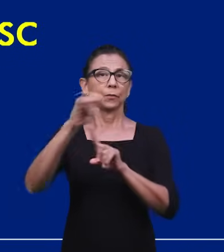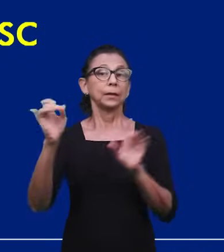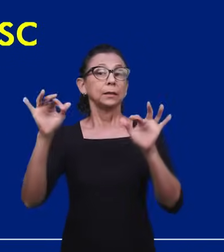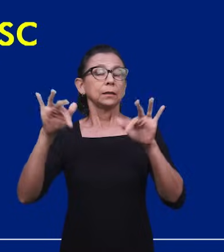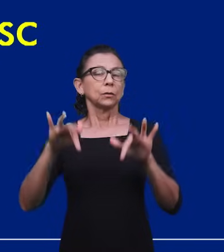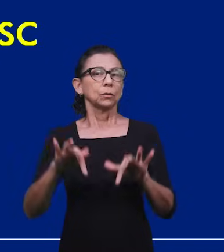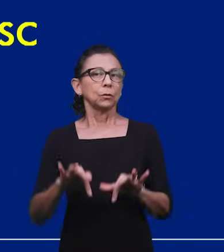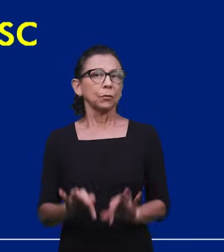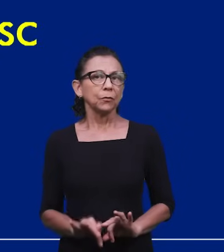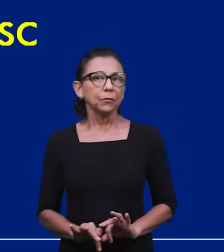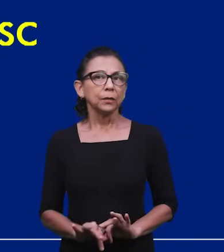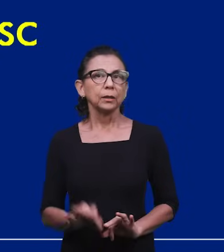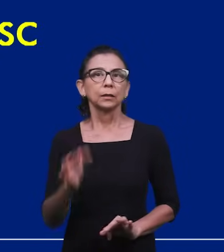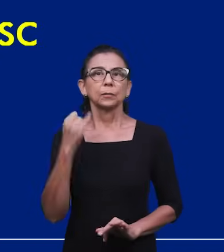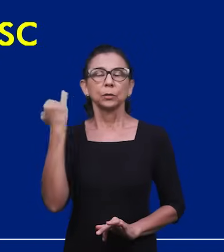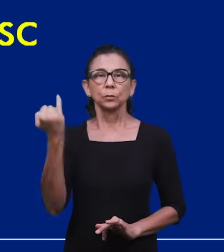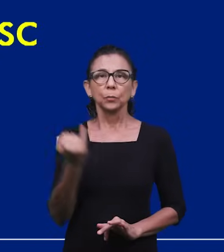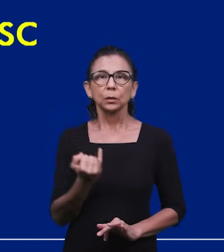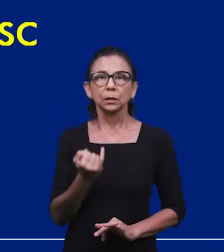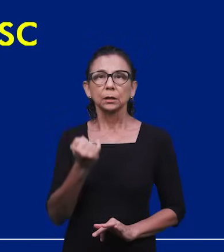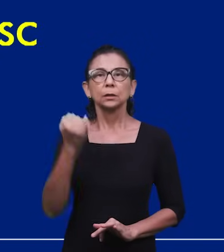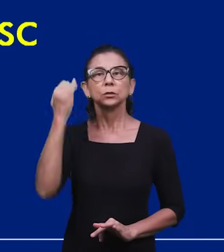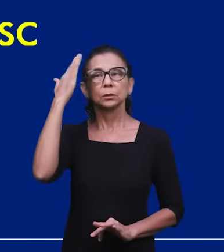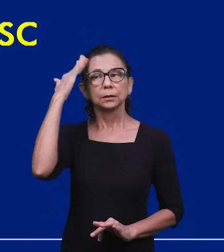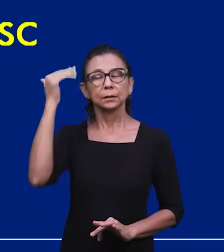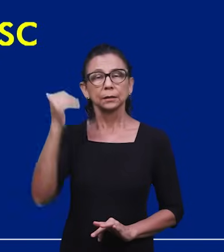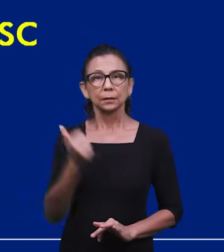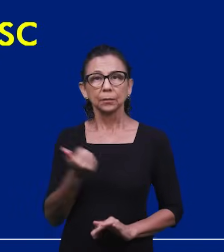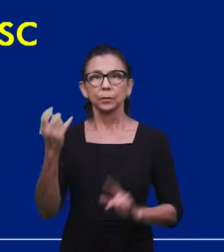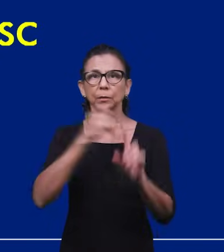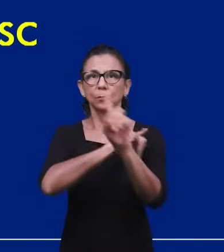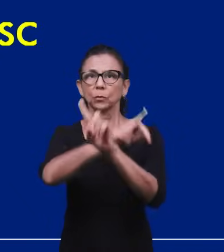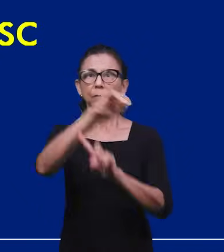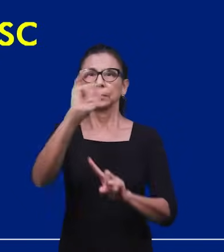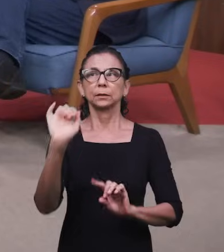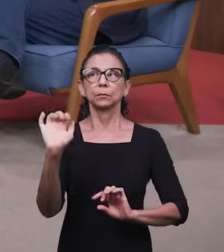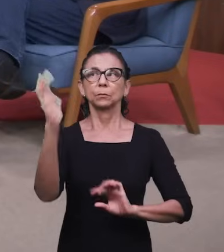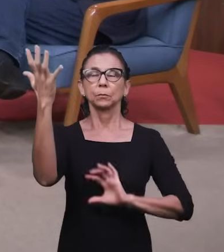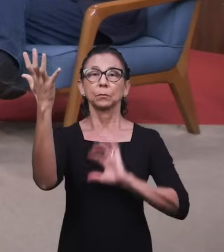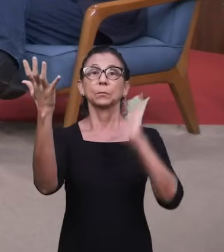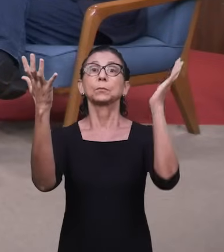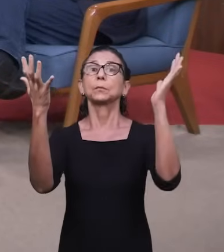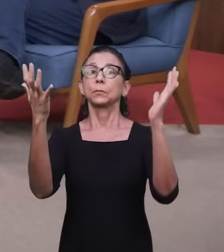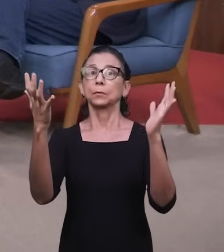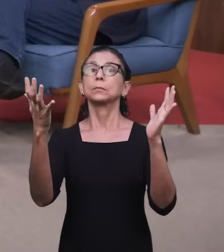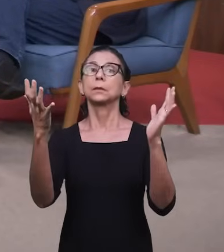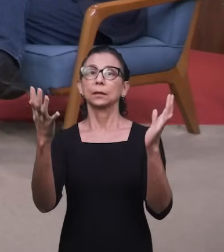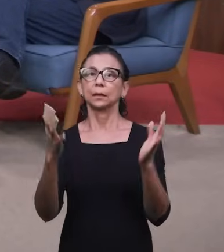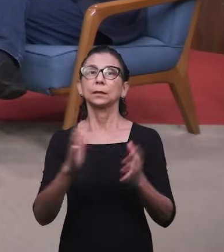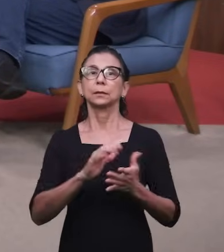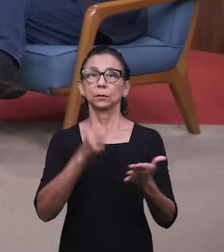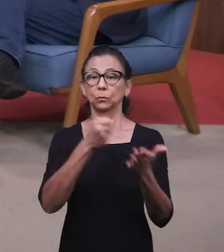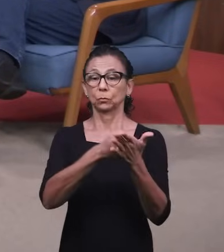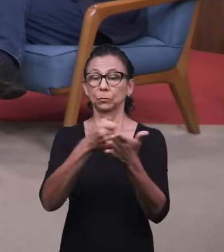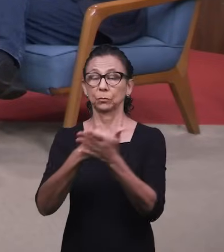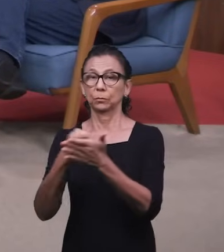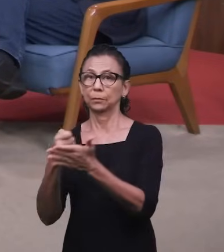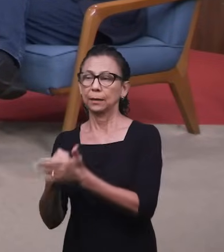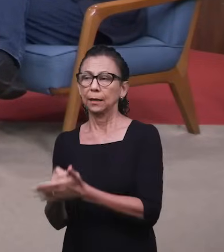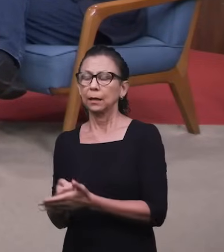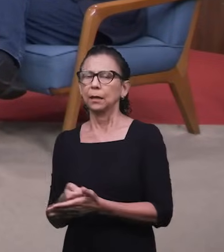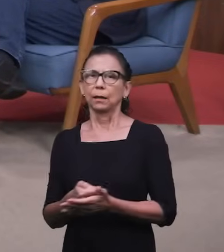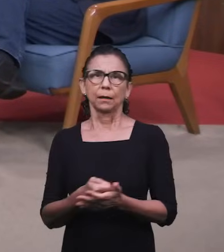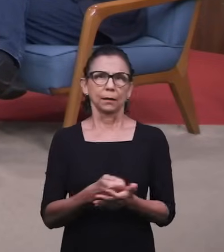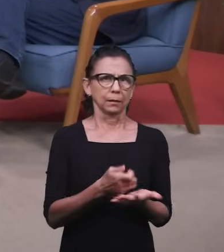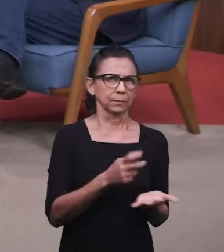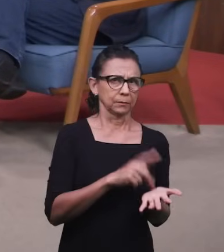nos alerta com as revelações da palavra. Amém. Esse aspecto do momento profético, né, que o Geraldo levanta,